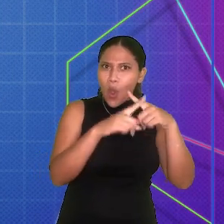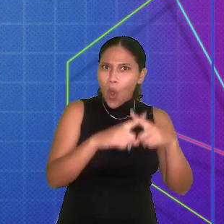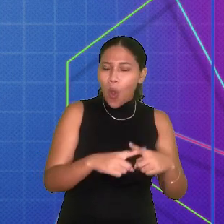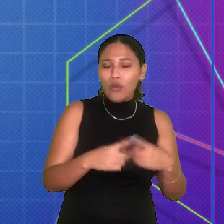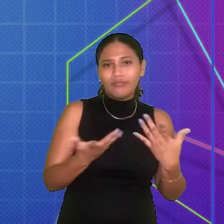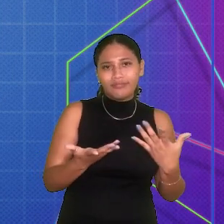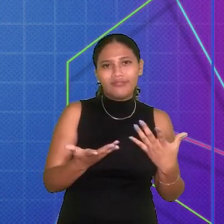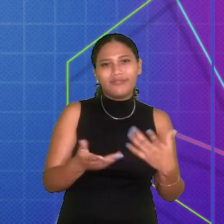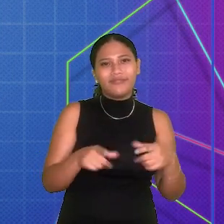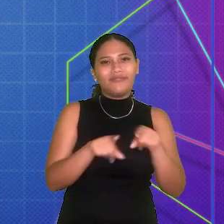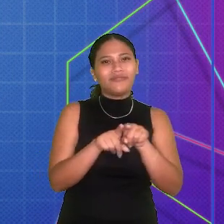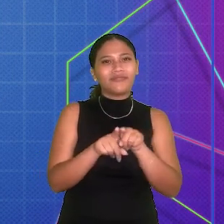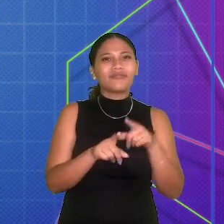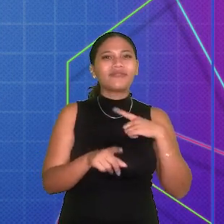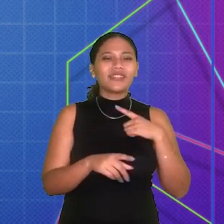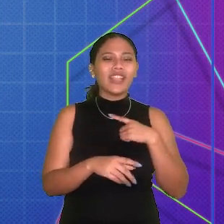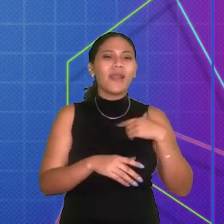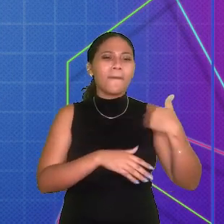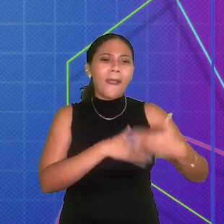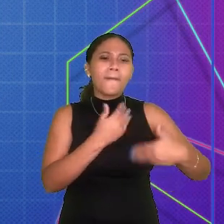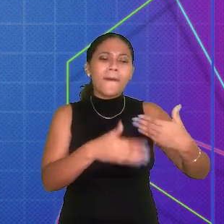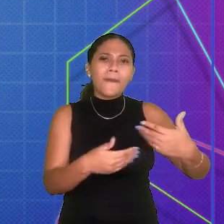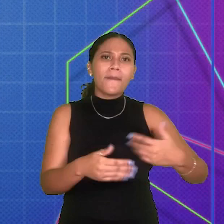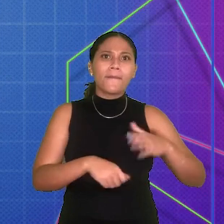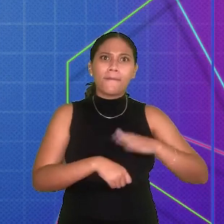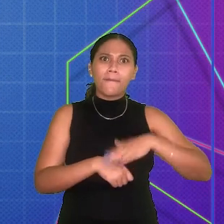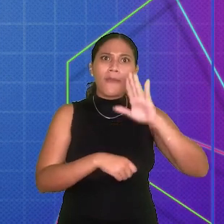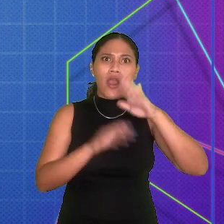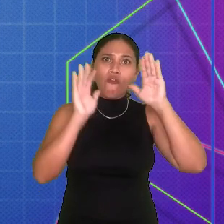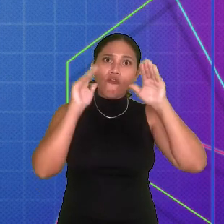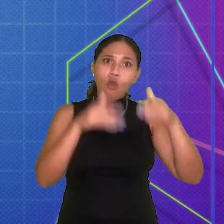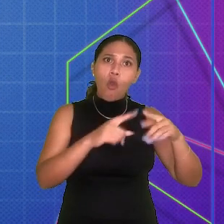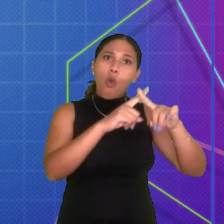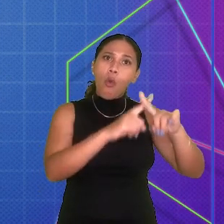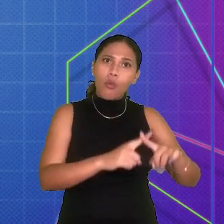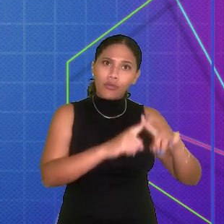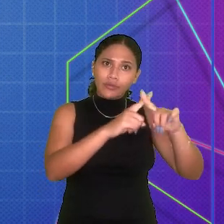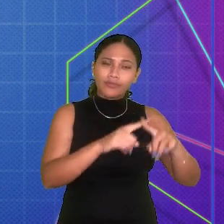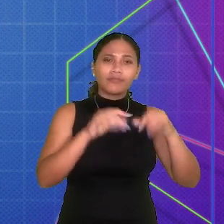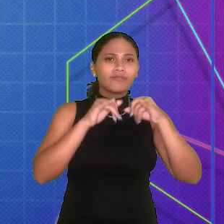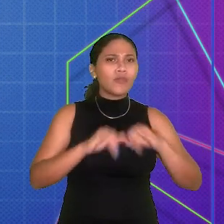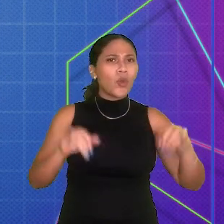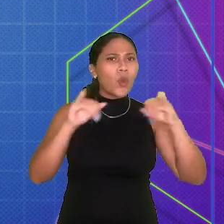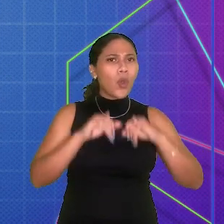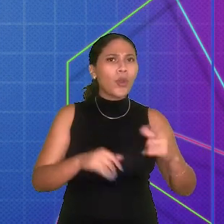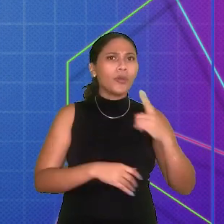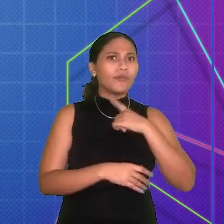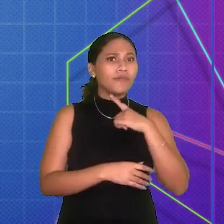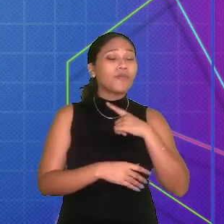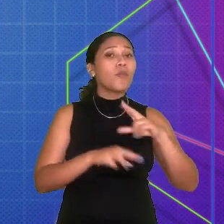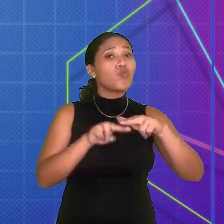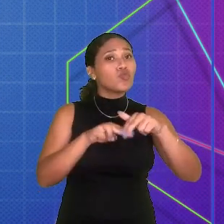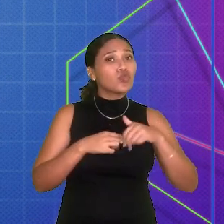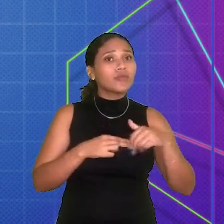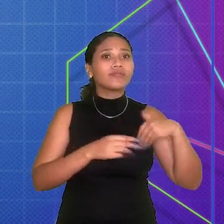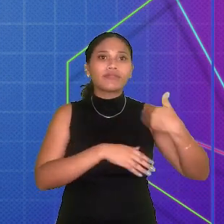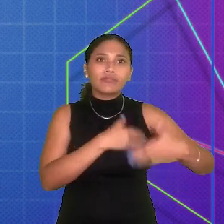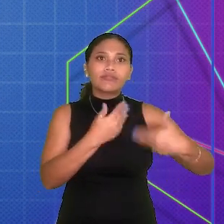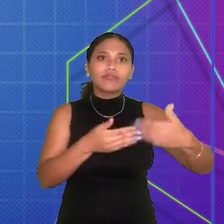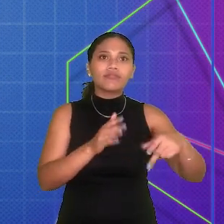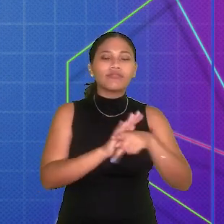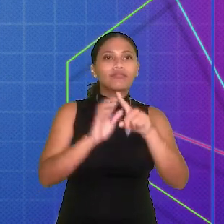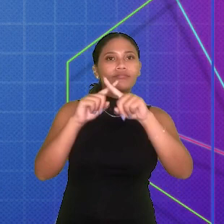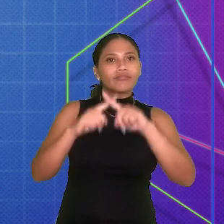E as chances não diminuem porque tem cada vez mais jogos com foco competitivo sendo lançados, e por isso cada vez